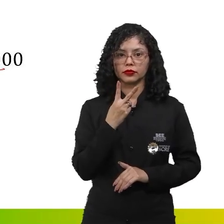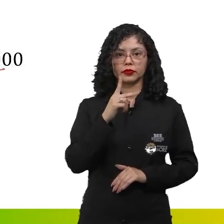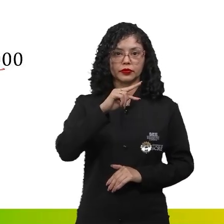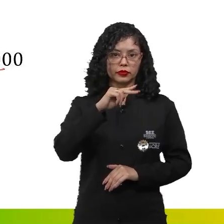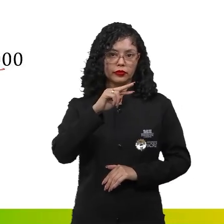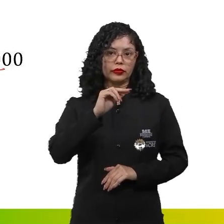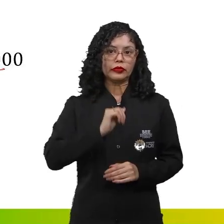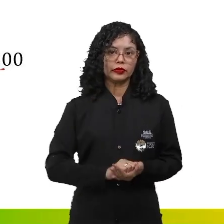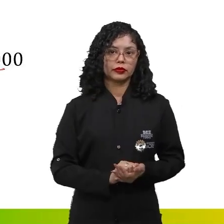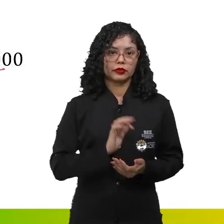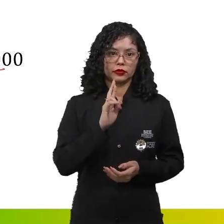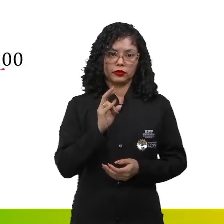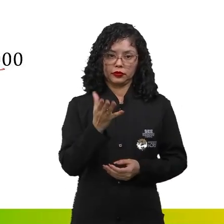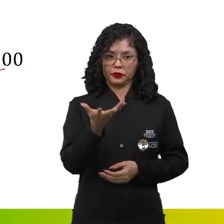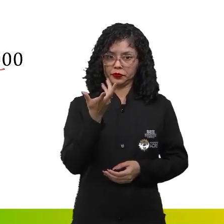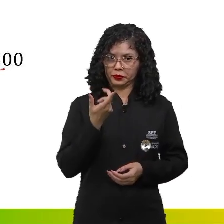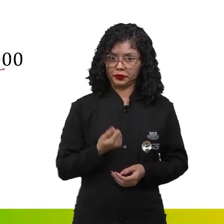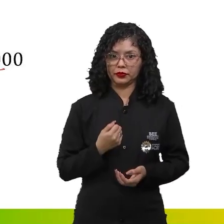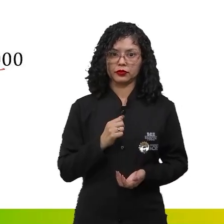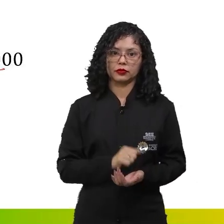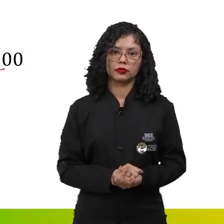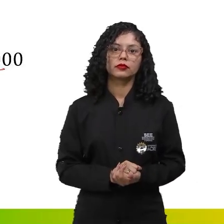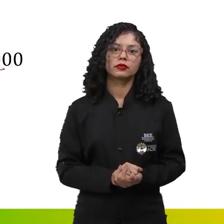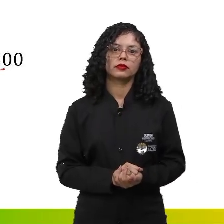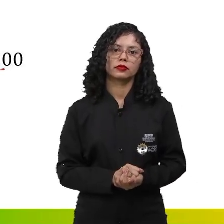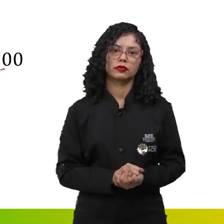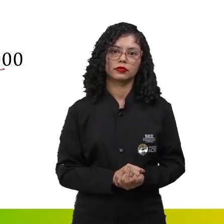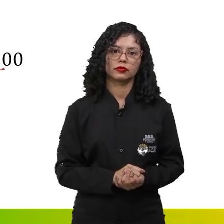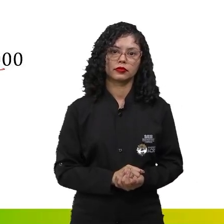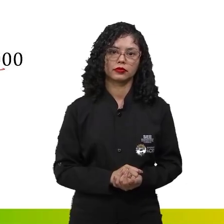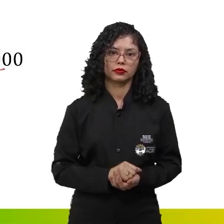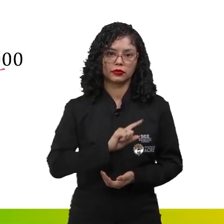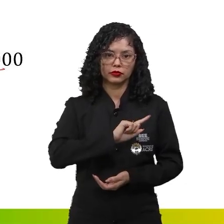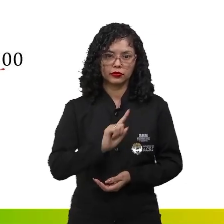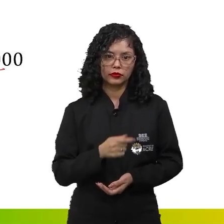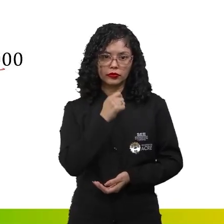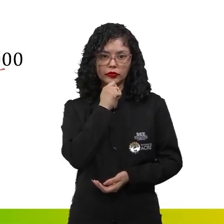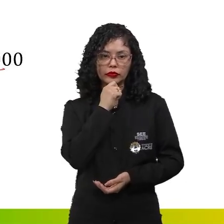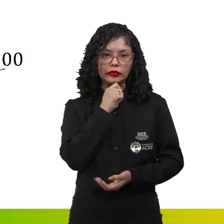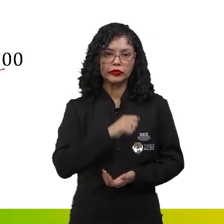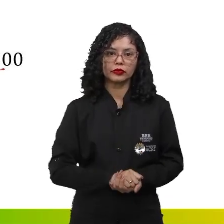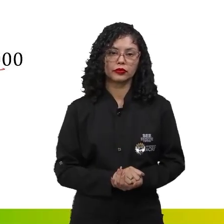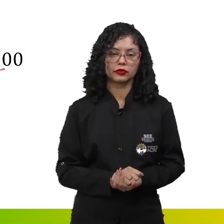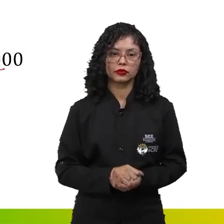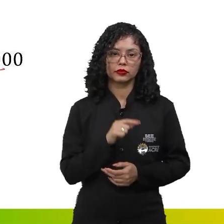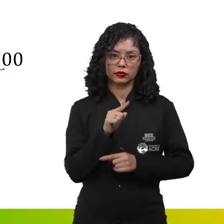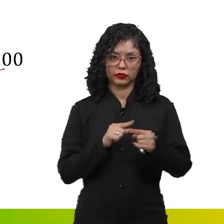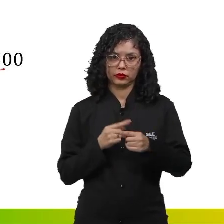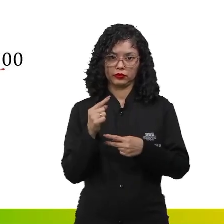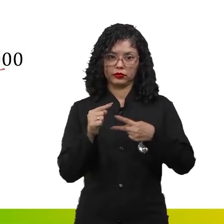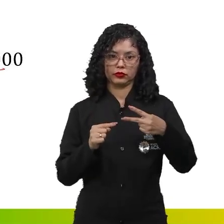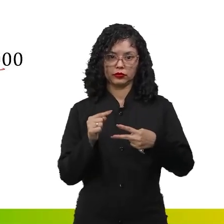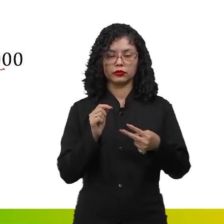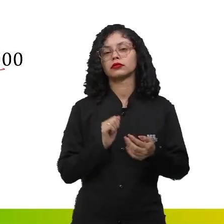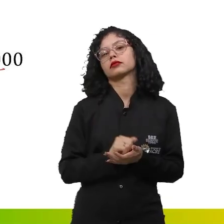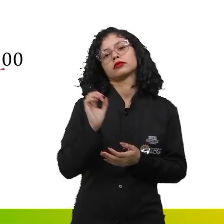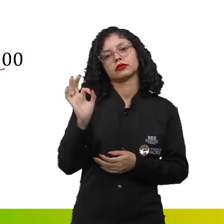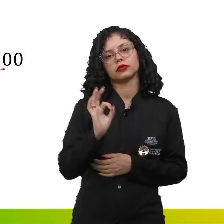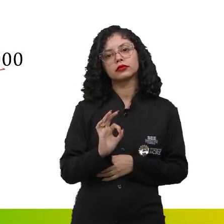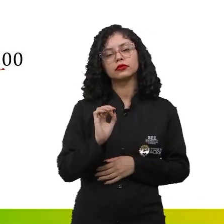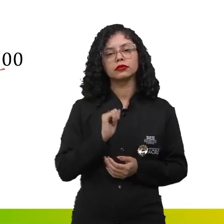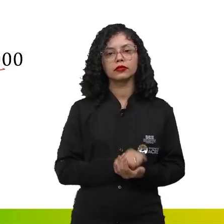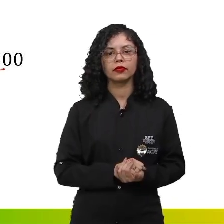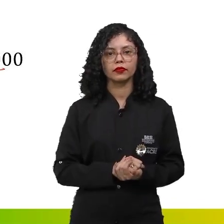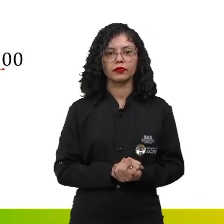Ricardo e Daniela, que vão receber essa herança de 1.200.000. Dividindo os valores proporcionais a